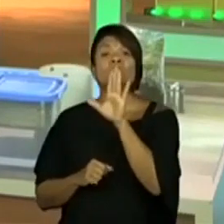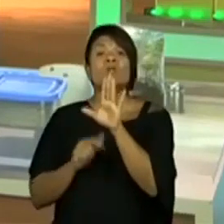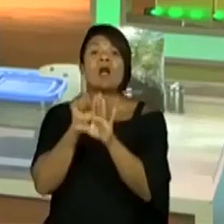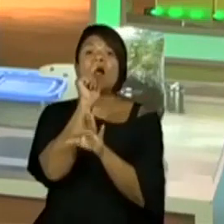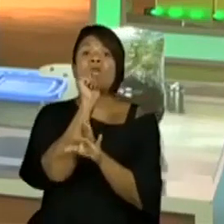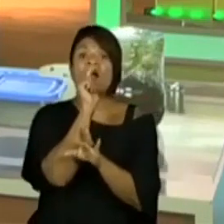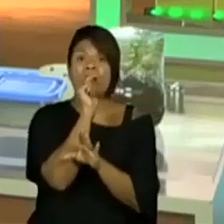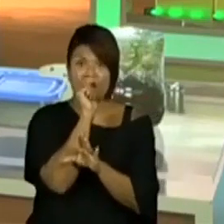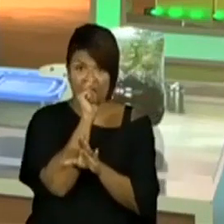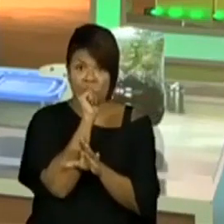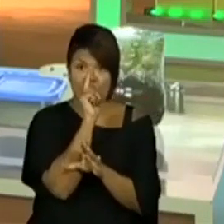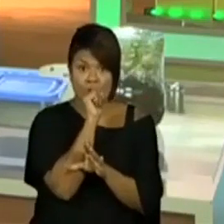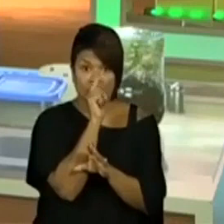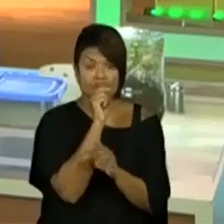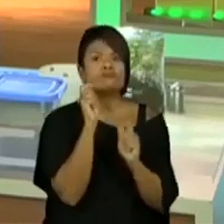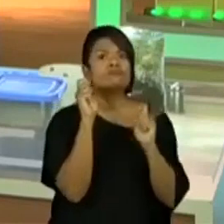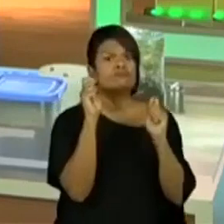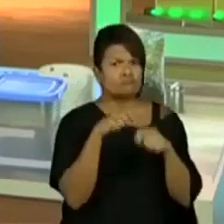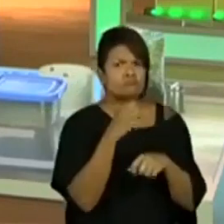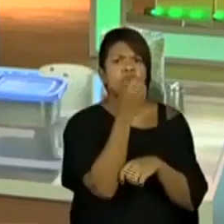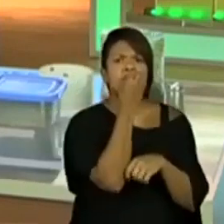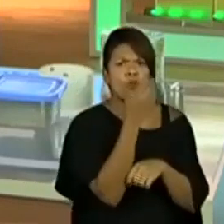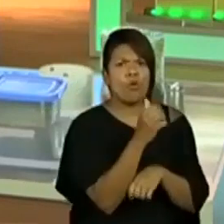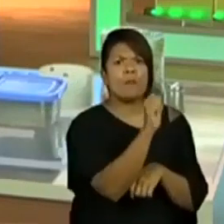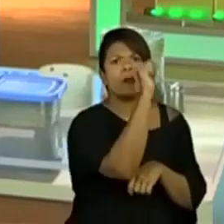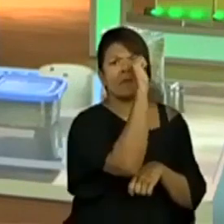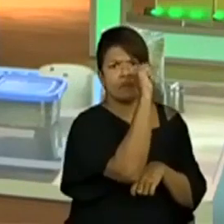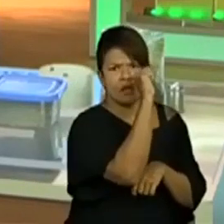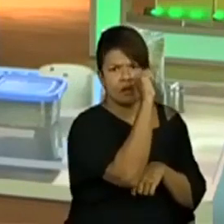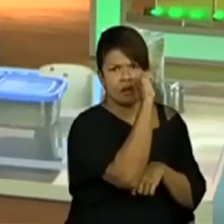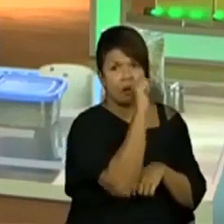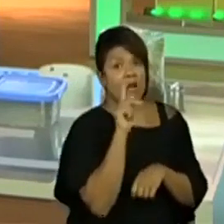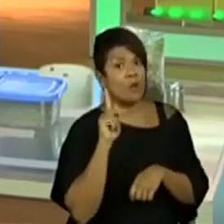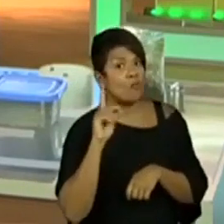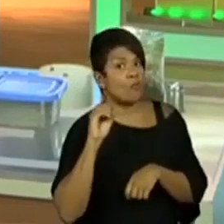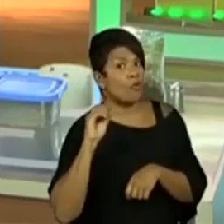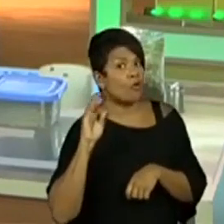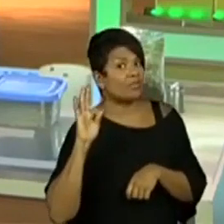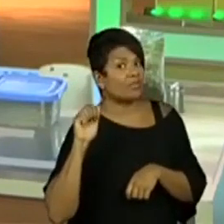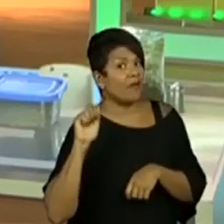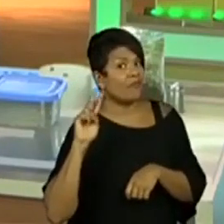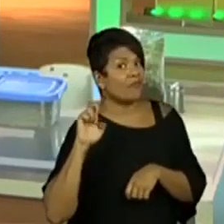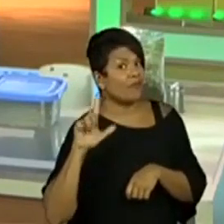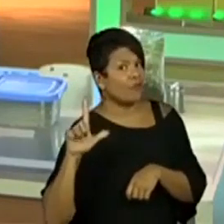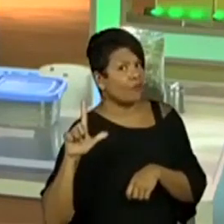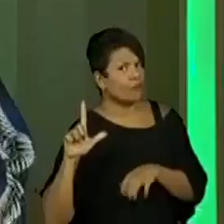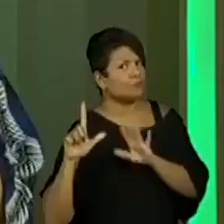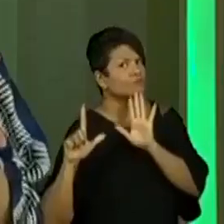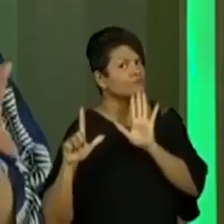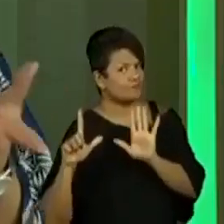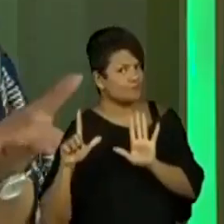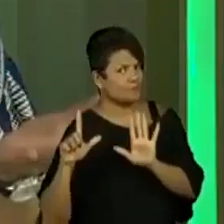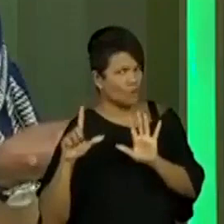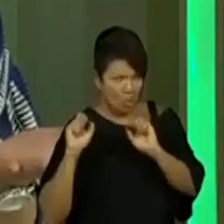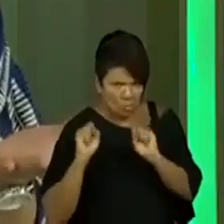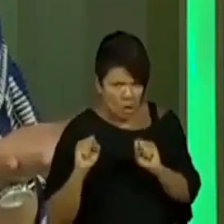água potável pode acabar? Porque se é renovável,